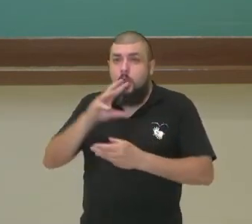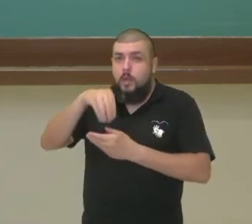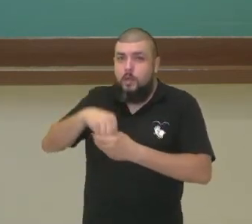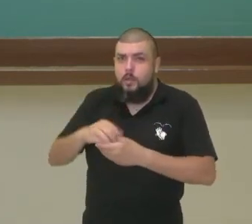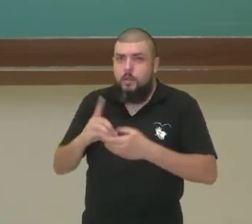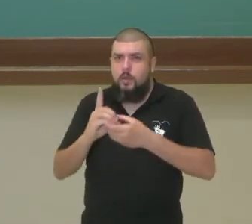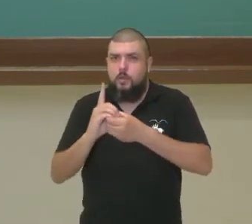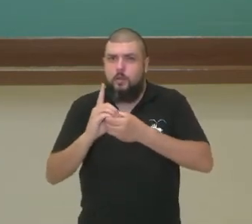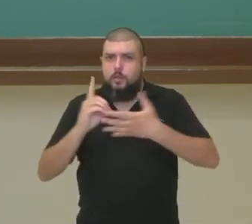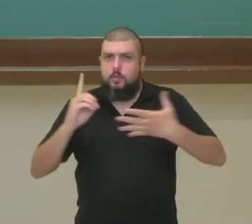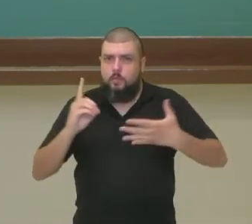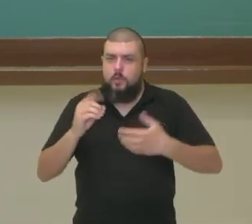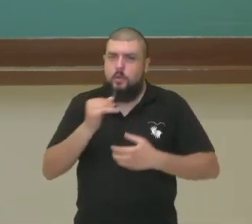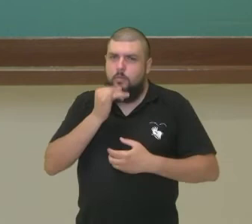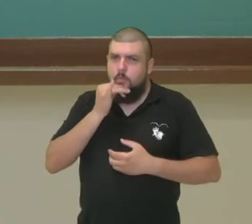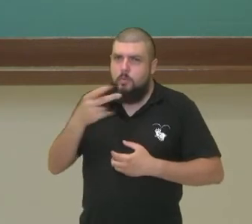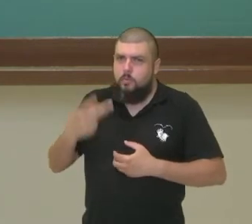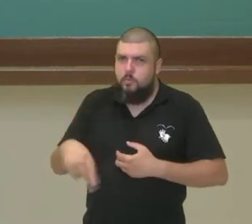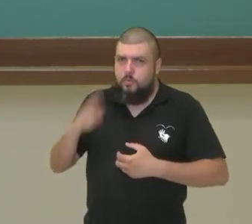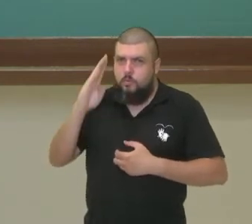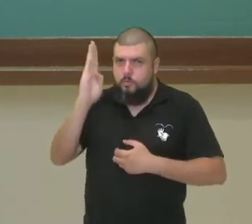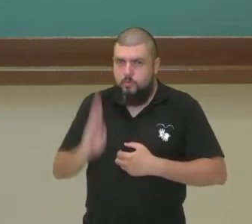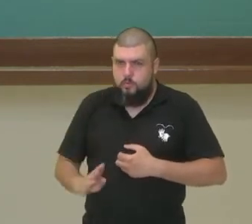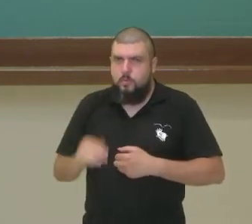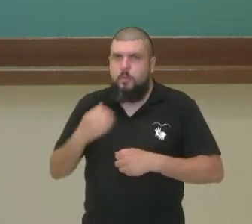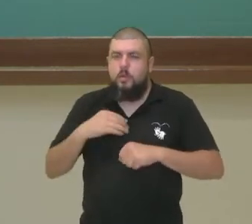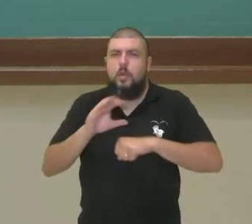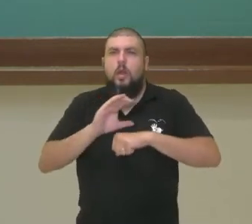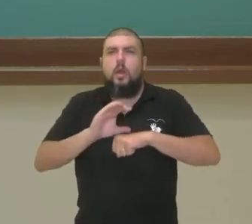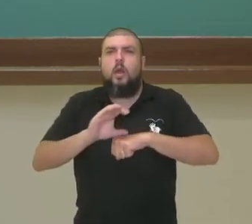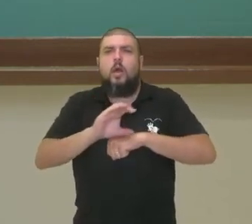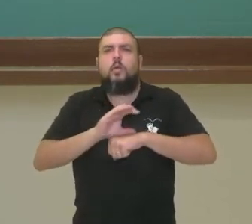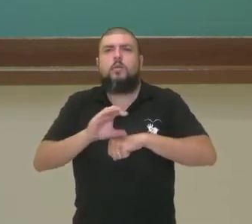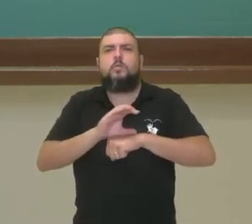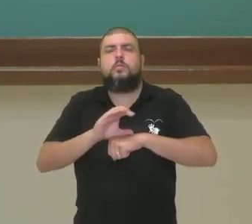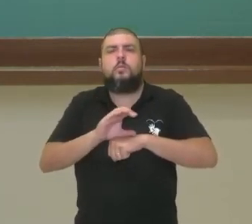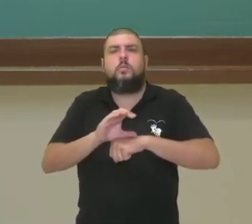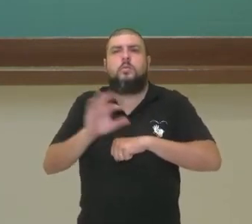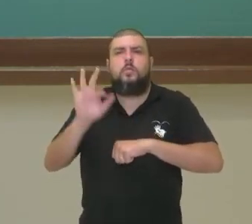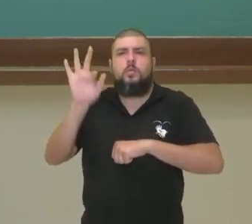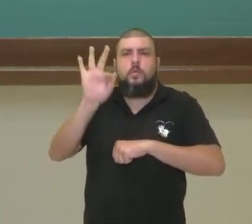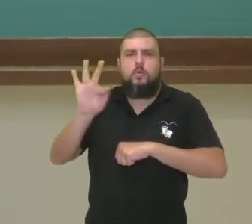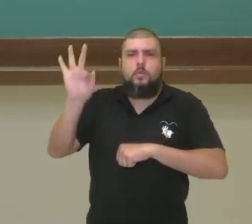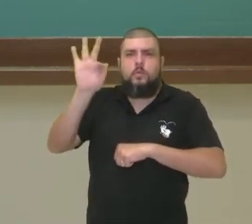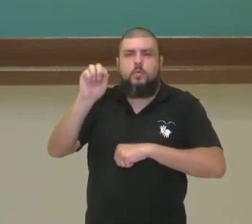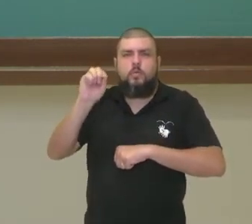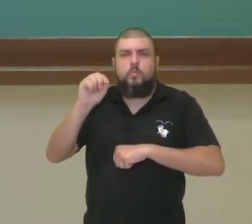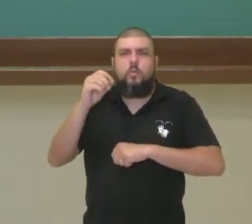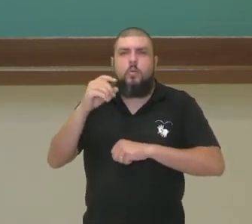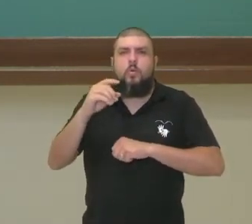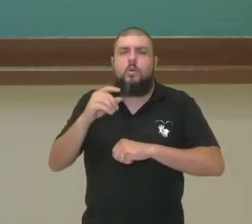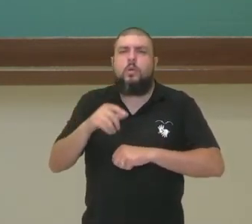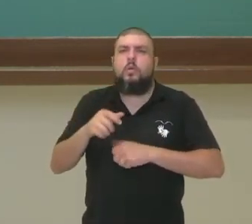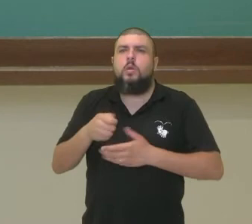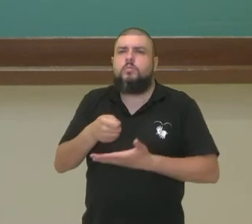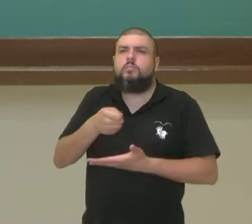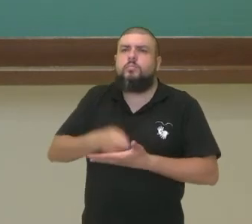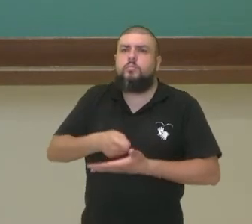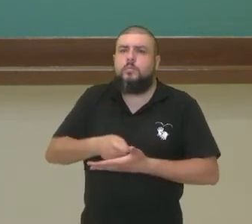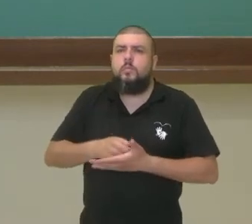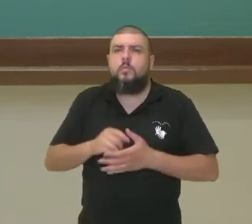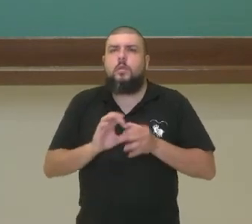nosso caso, a Constituição Federal é que garante a liberdade religiosa. Logo, todo líder deveria